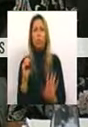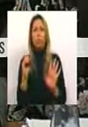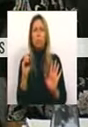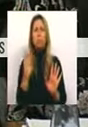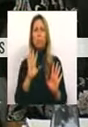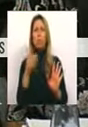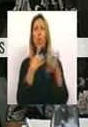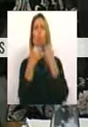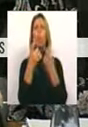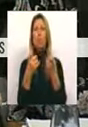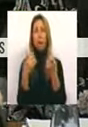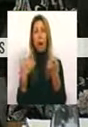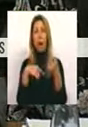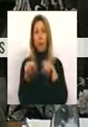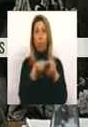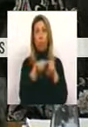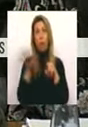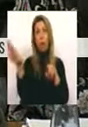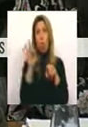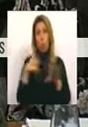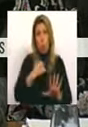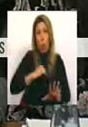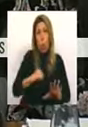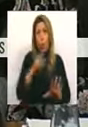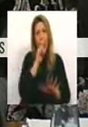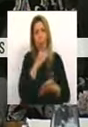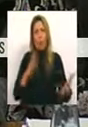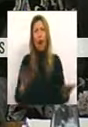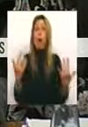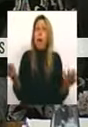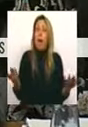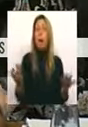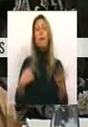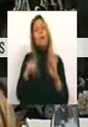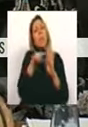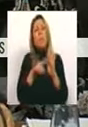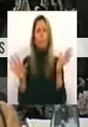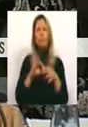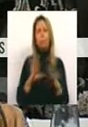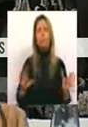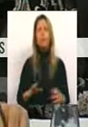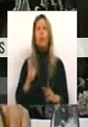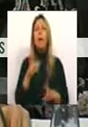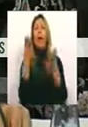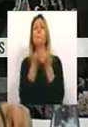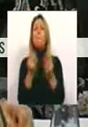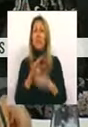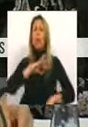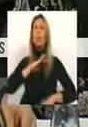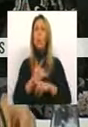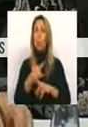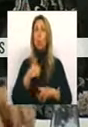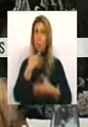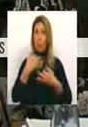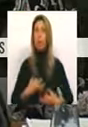fato ser uma missão política não só contra as missões políticas e planos pra mim é uma questão de princípio mas aqui uma outra matéria que pra mim é muito